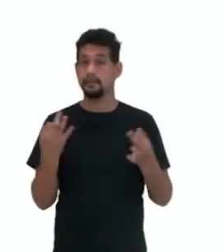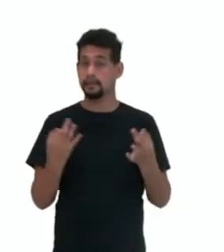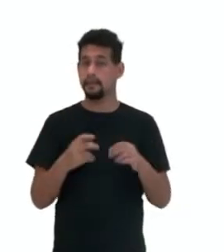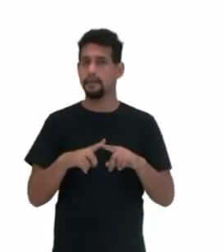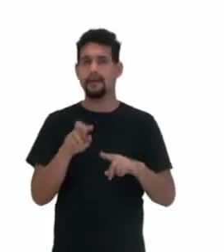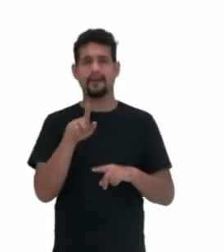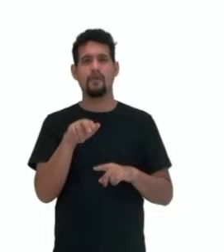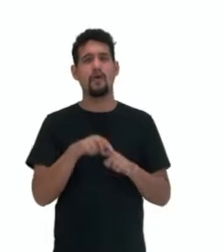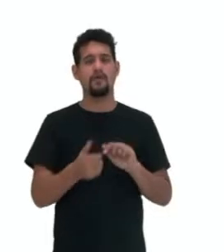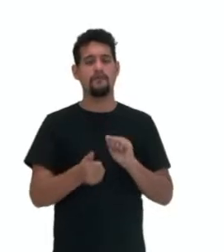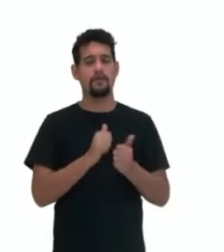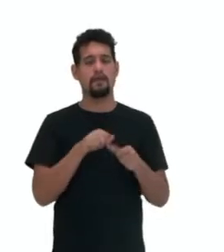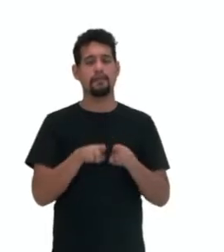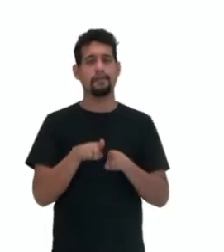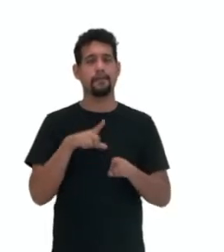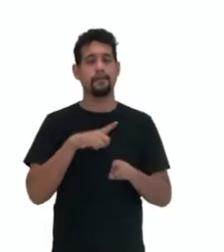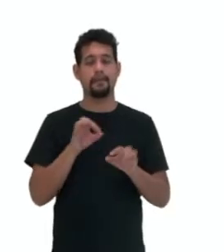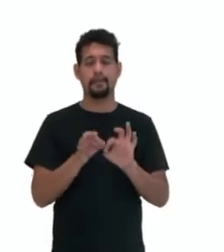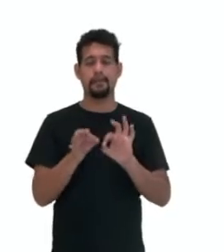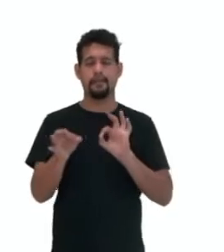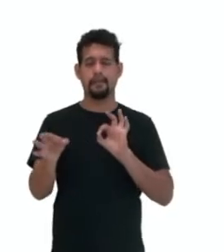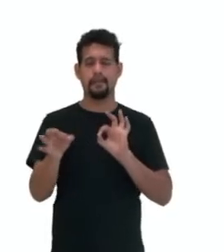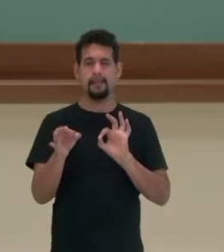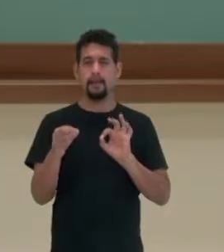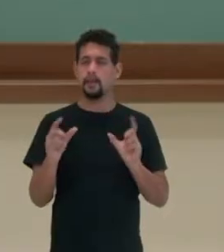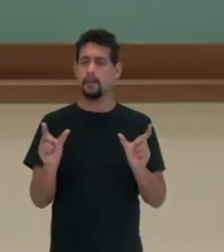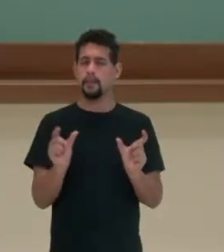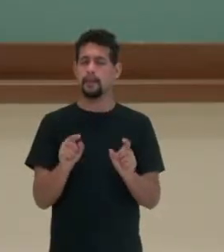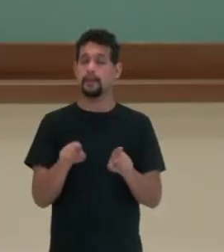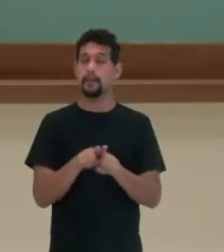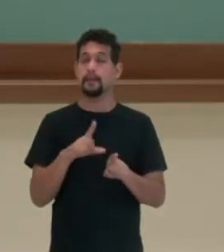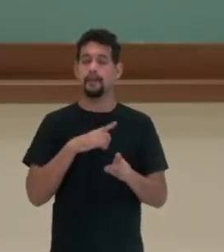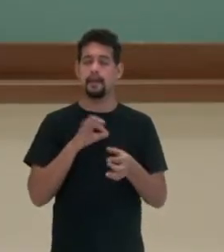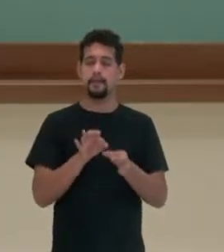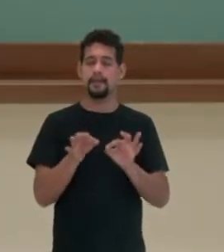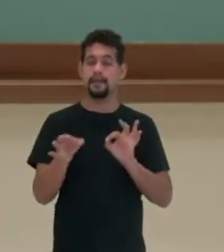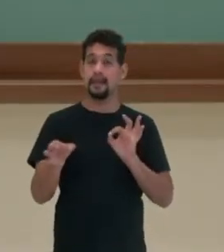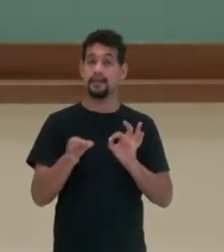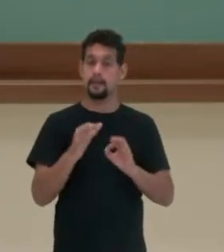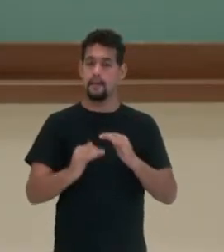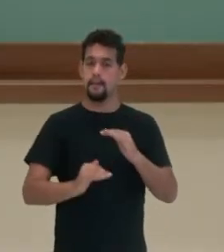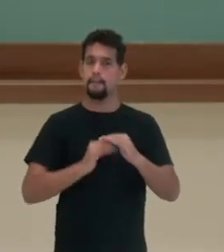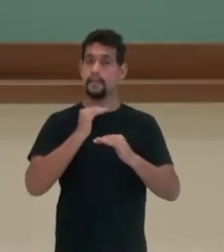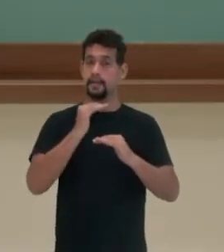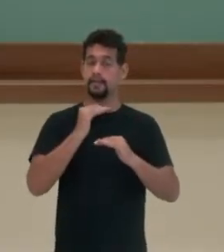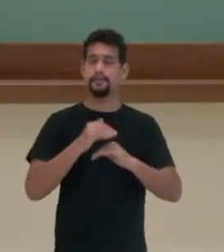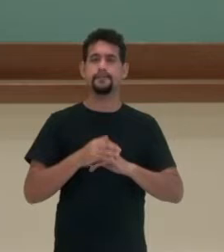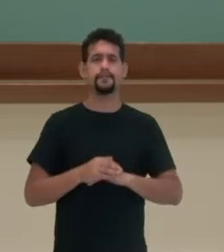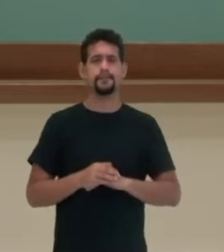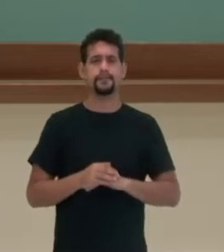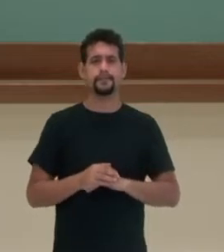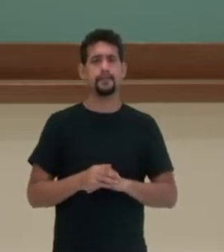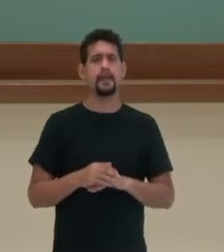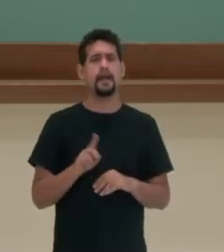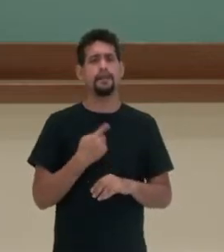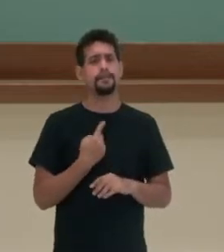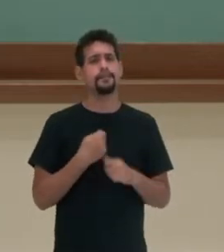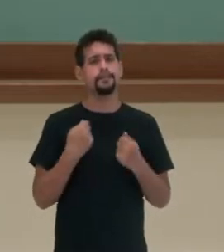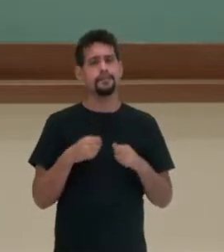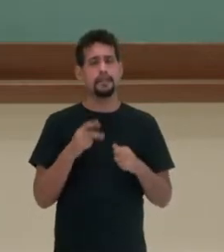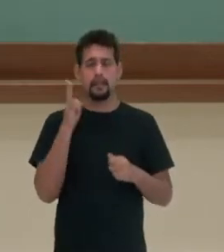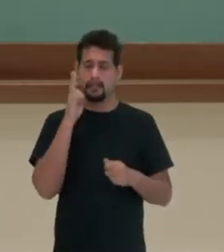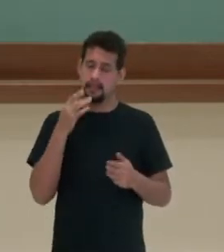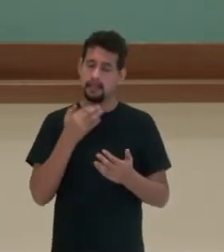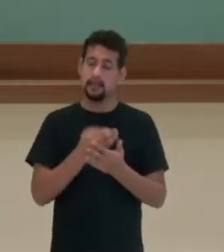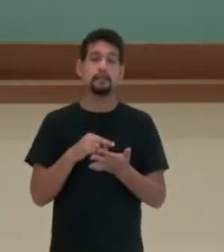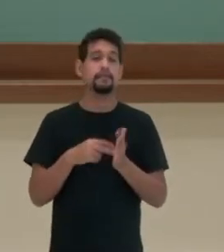assim como no futebol, tem a metragem mínima e também a gente tem a metragem máxima. No jiu-jitsu também, a gente tem metragem mínima e a máxima.